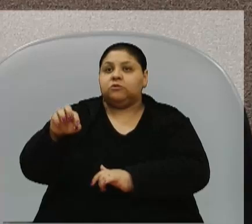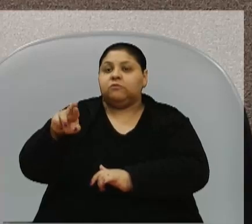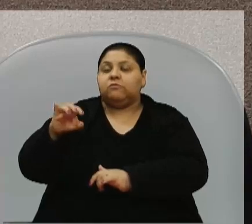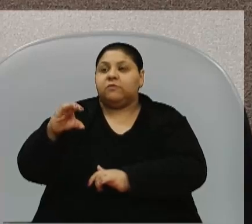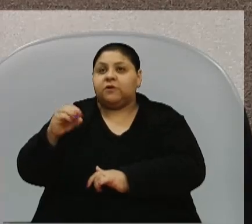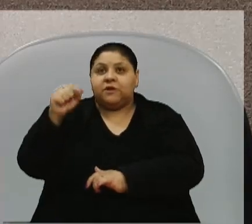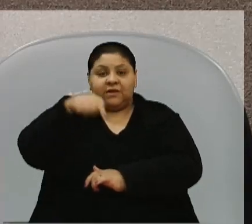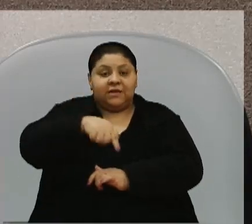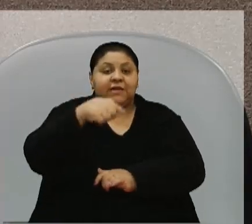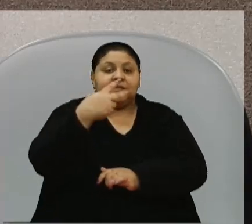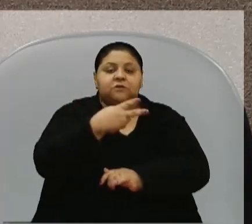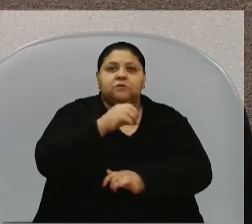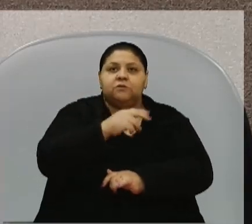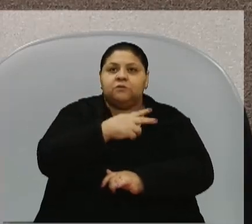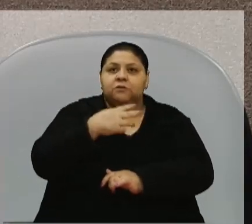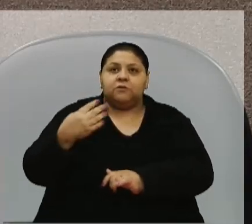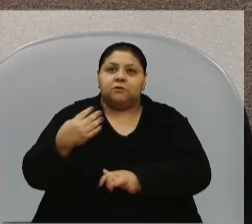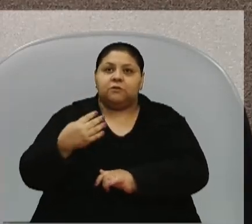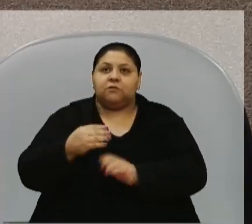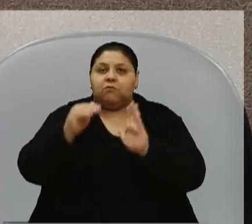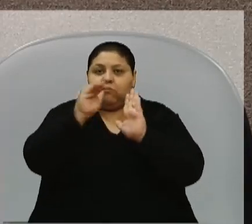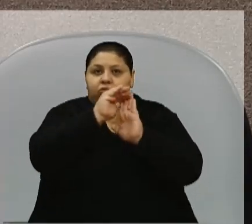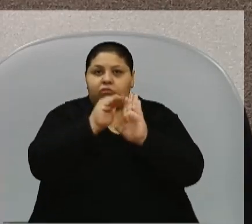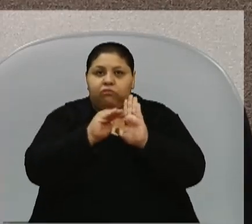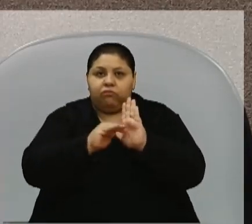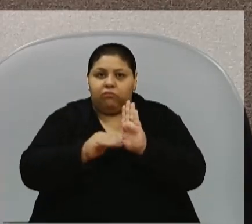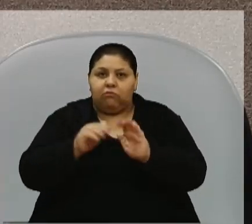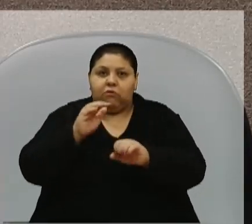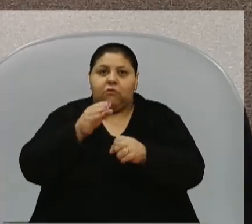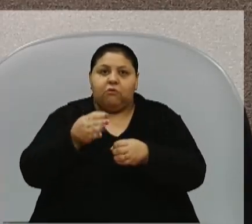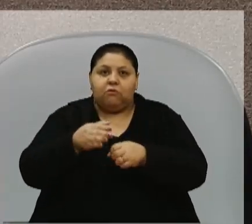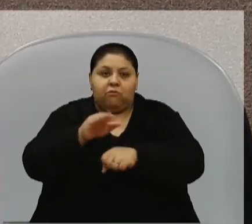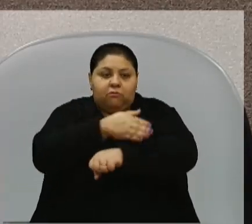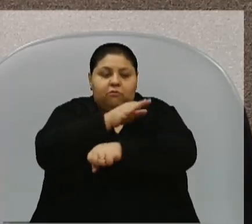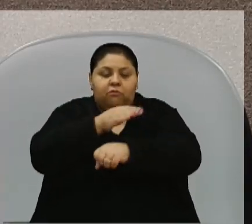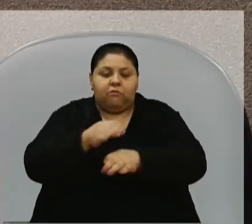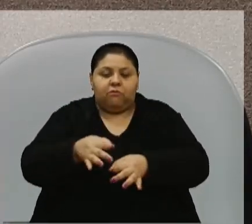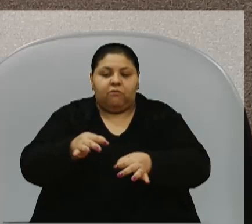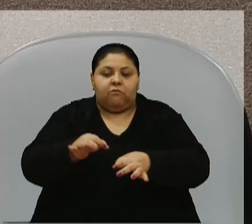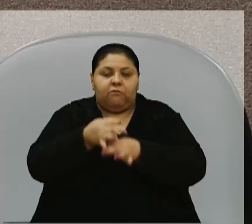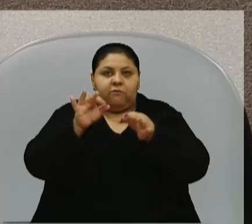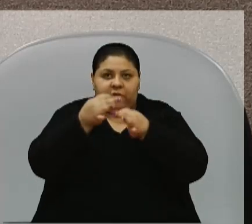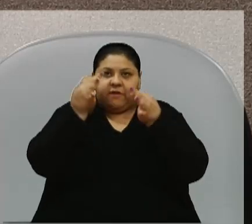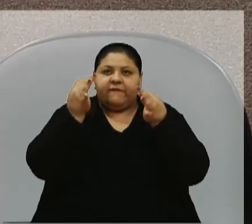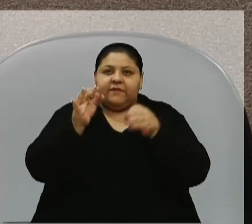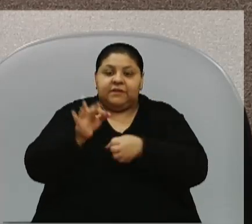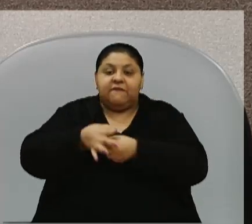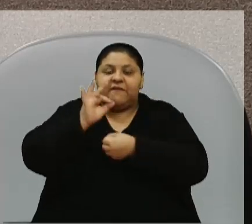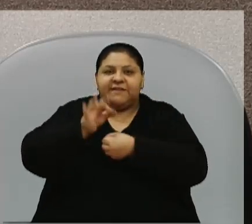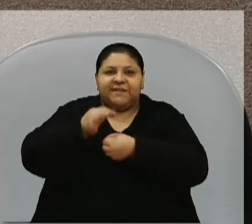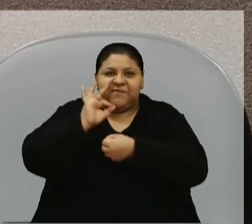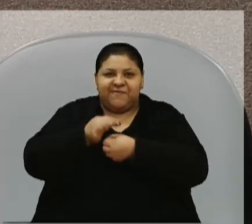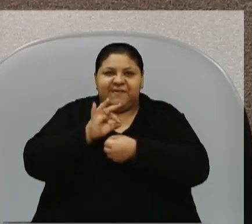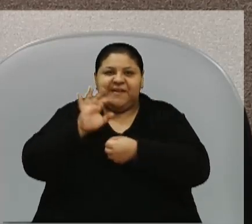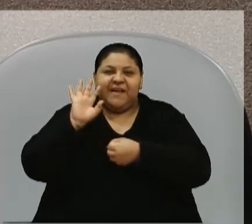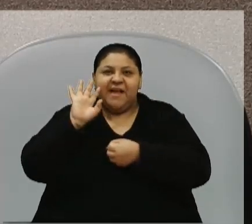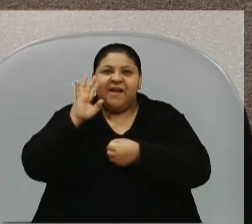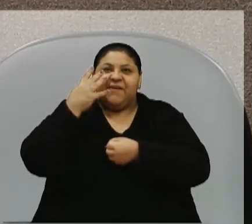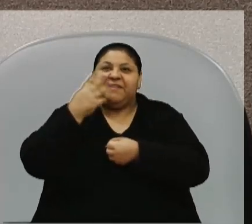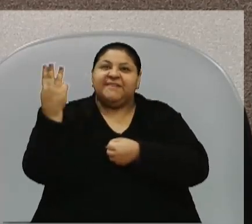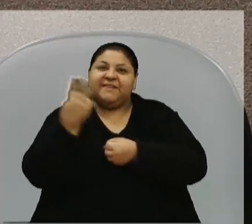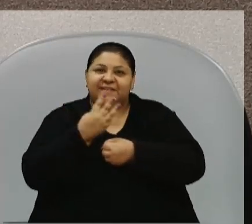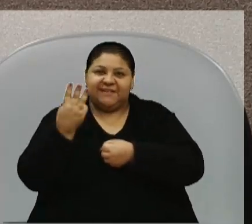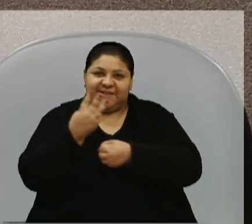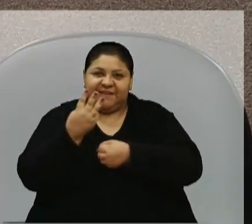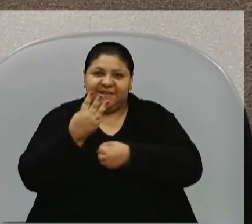ano, 2024, dentro da programação da Festa da Uva, aconteceu a terceira edição, etapa Festa da Uva Terceira